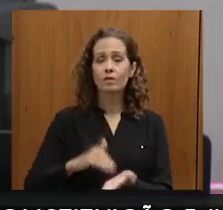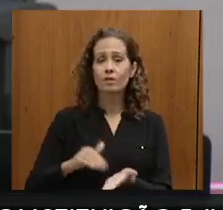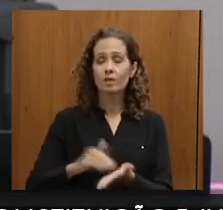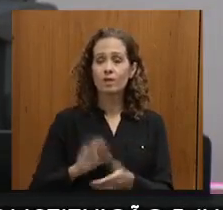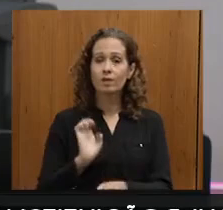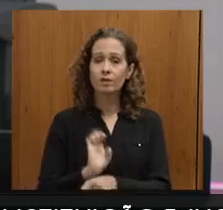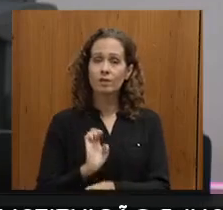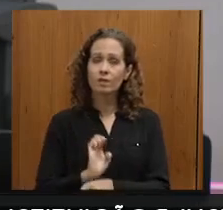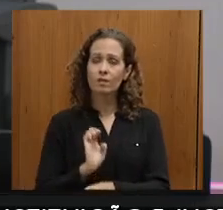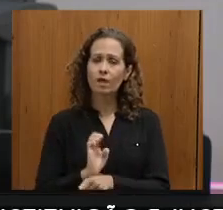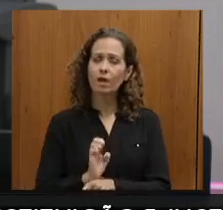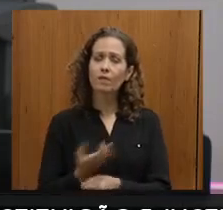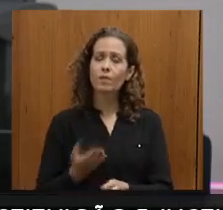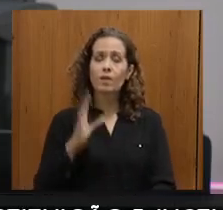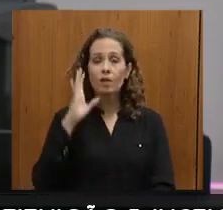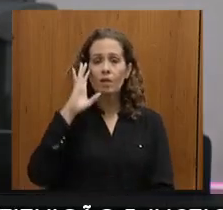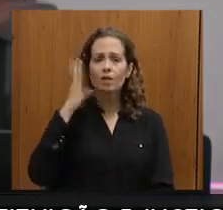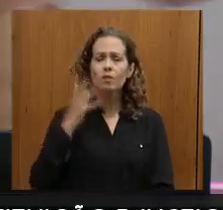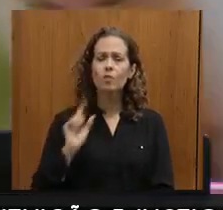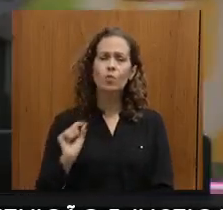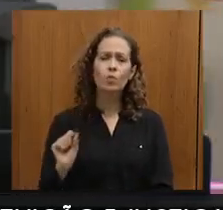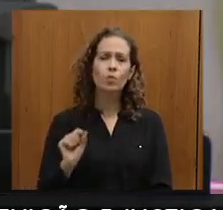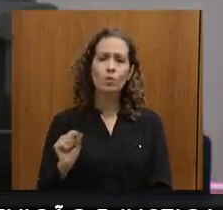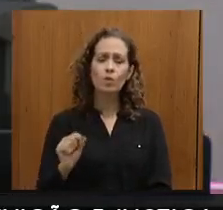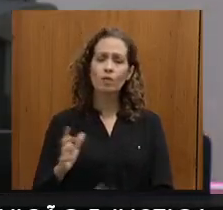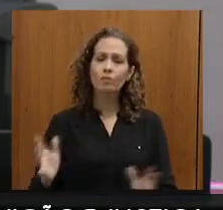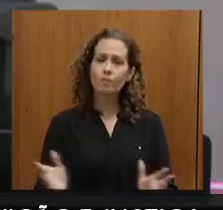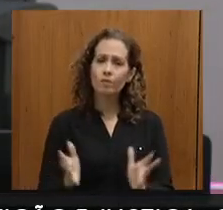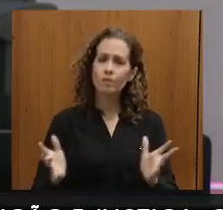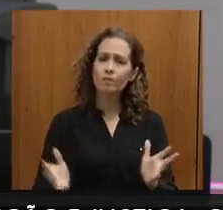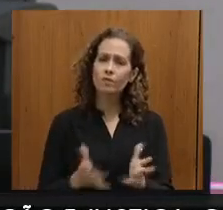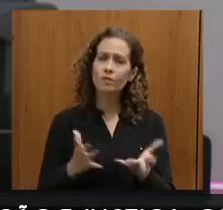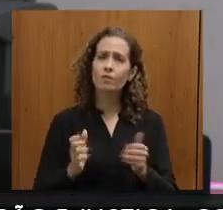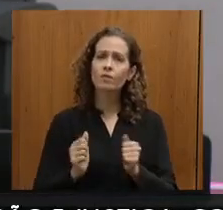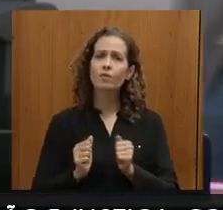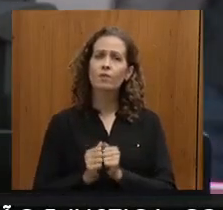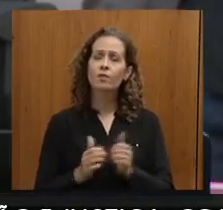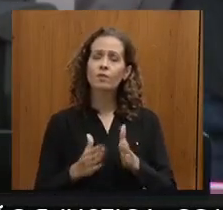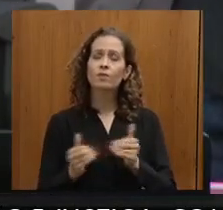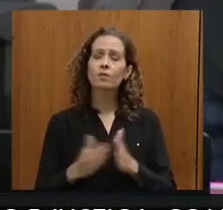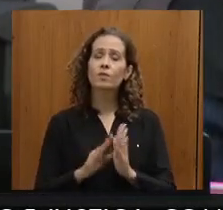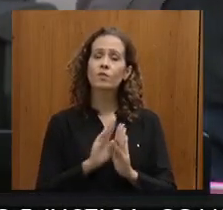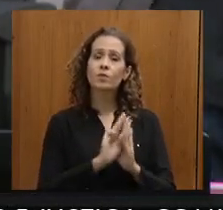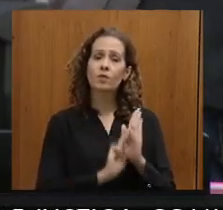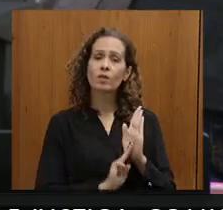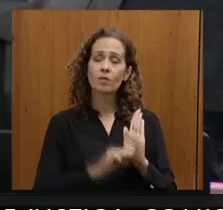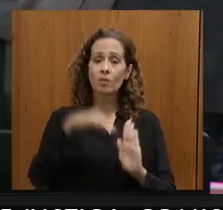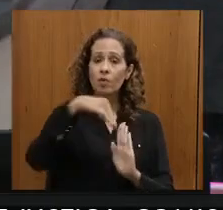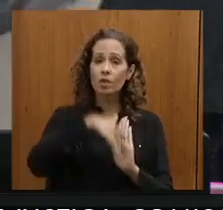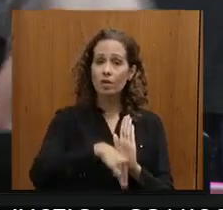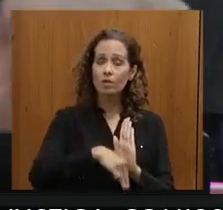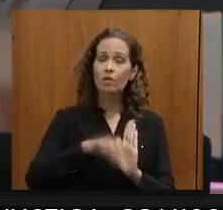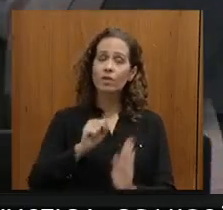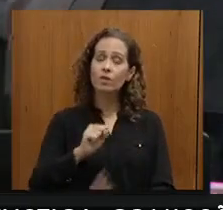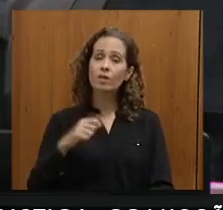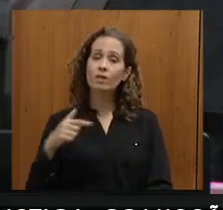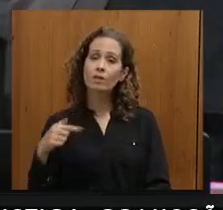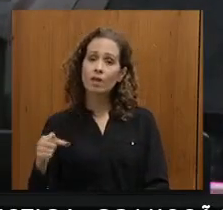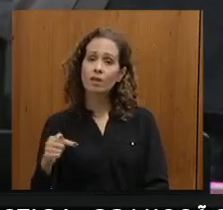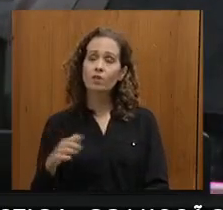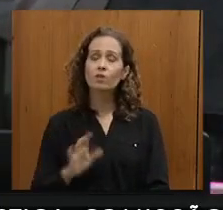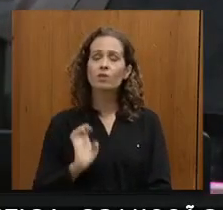Segove, pedido de providências para que seja promovida a revogação do Memorando 87 da Secretaria de Estado e da